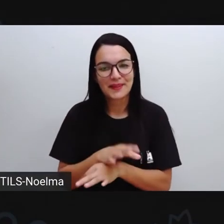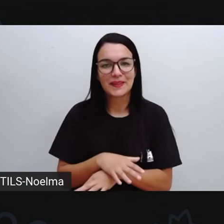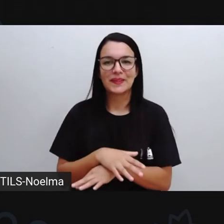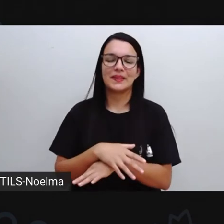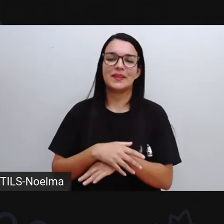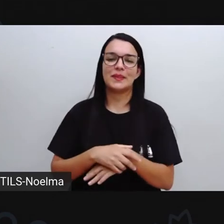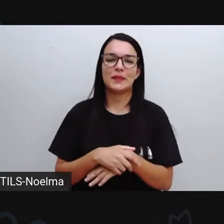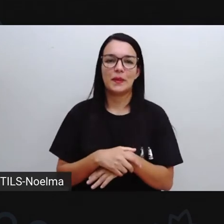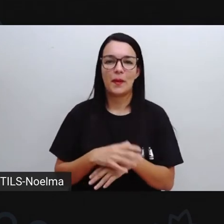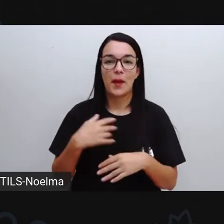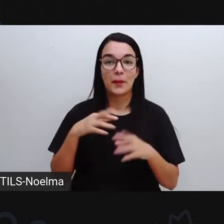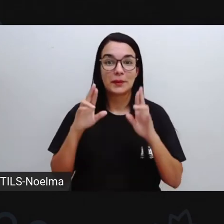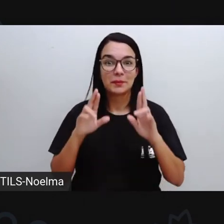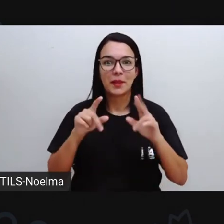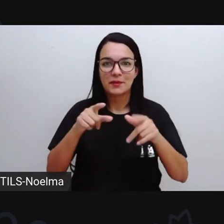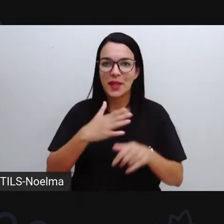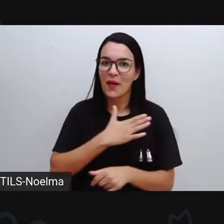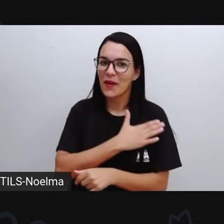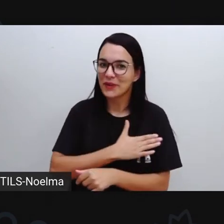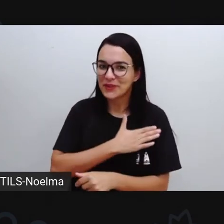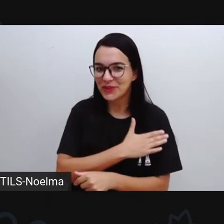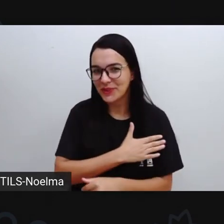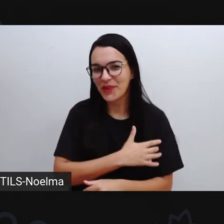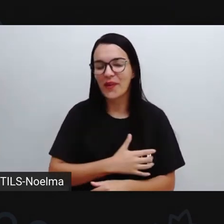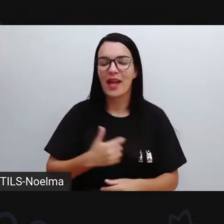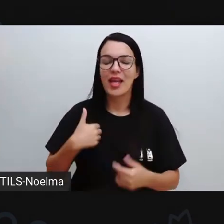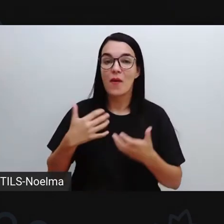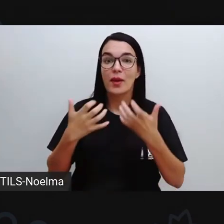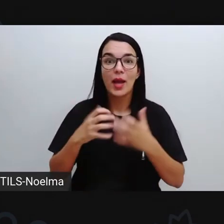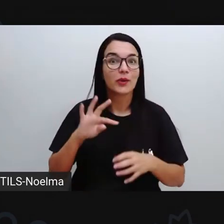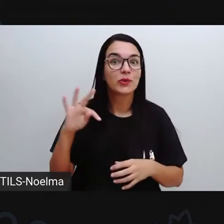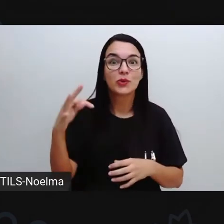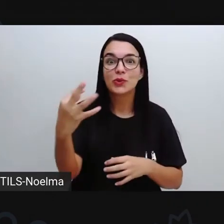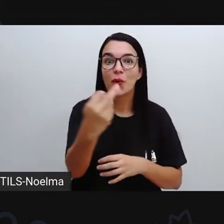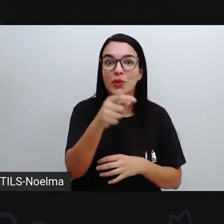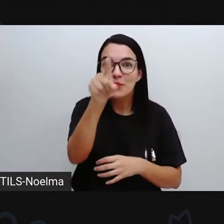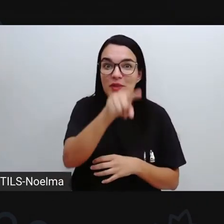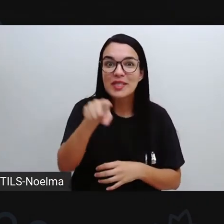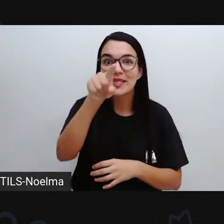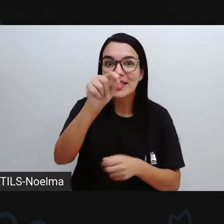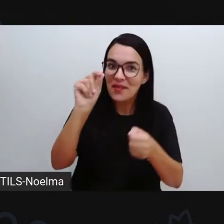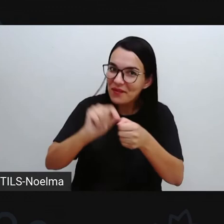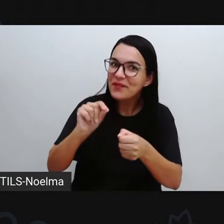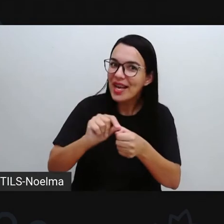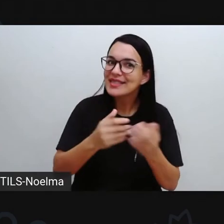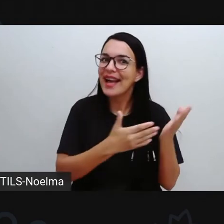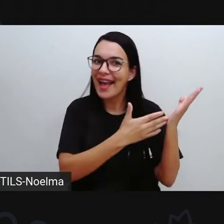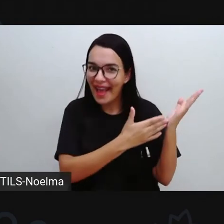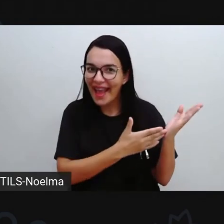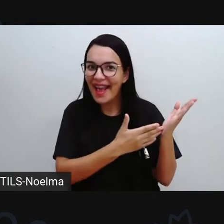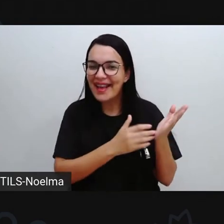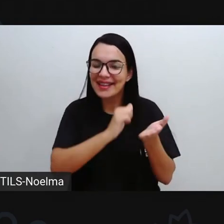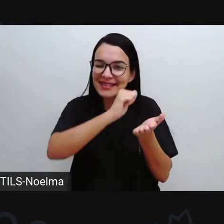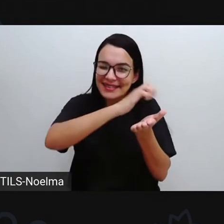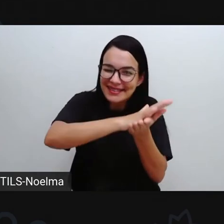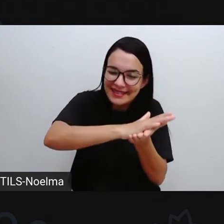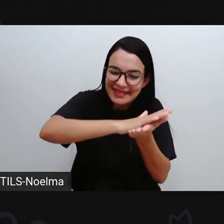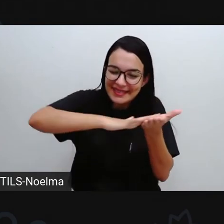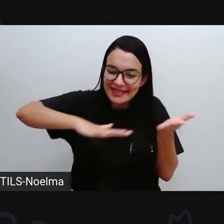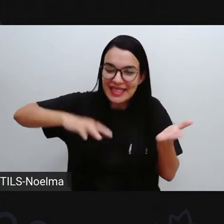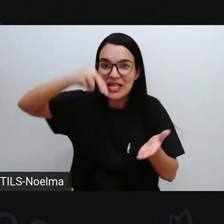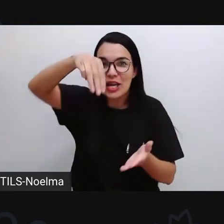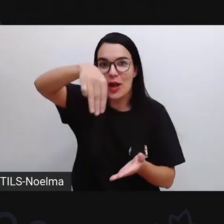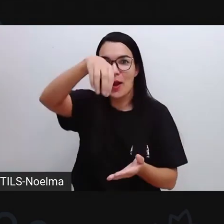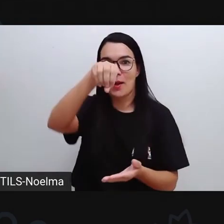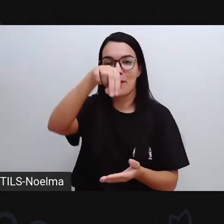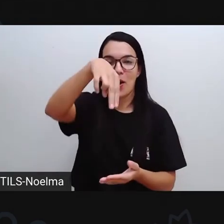aqui. Espero que vocês tenham gostado. Eu quero que todo mundo aí faça, certo? Esse tipo de impressão, monotipia.